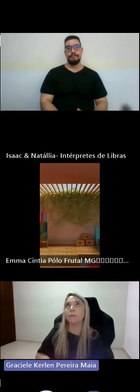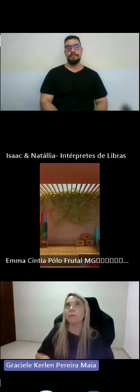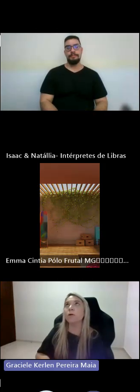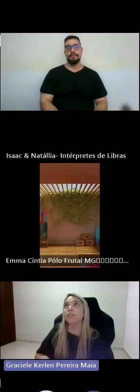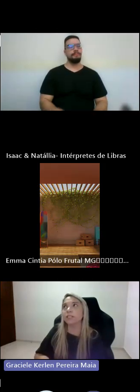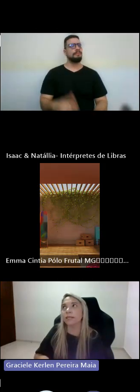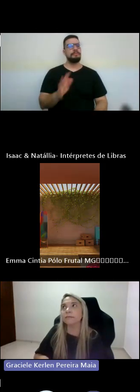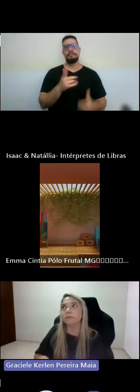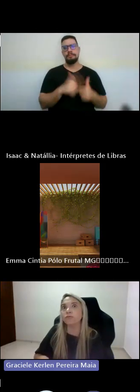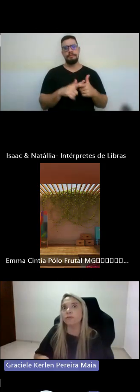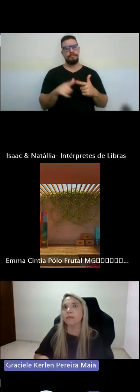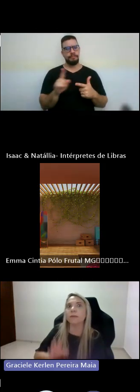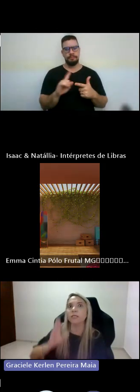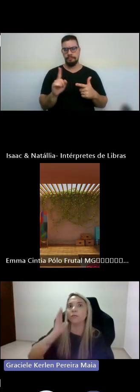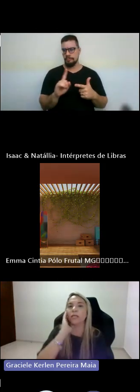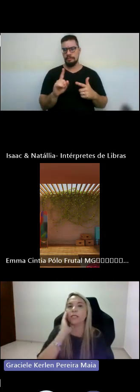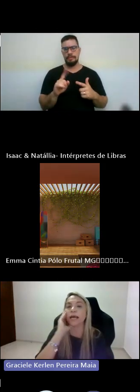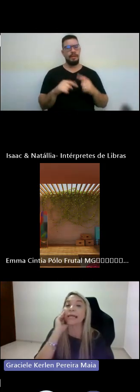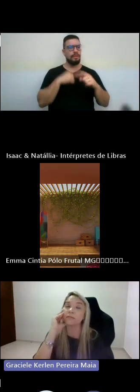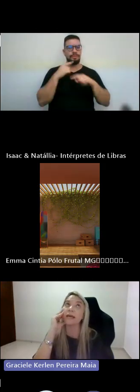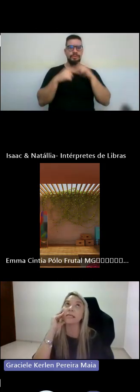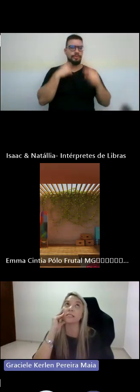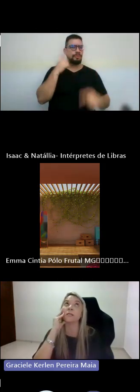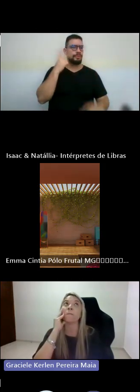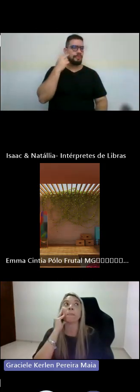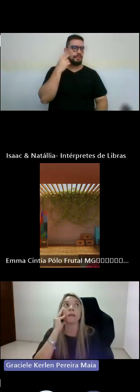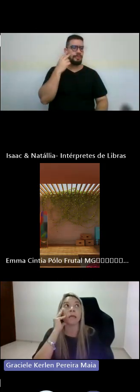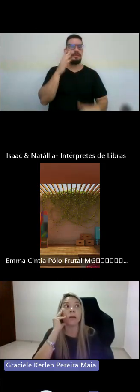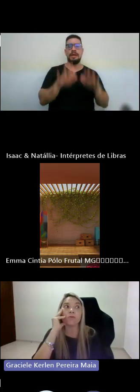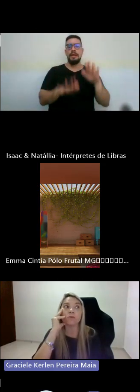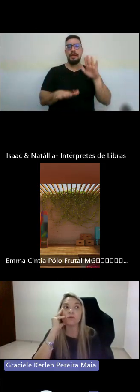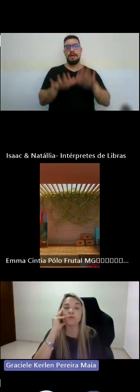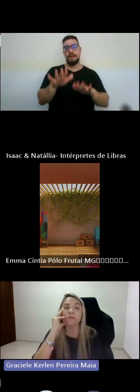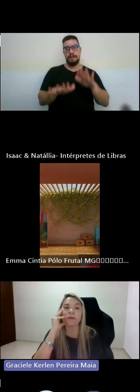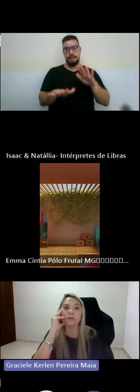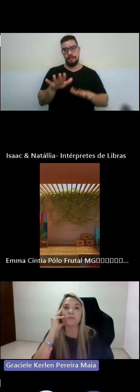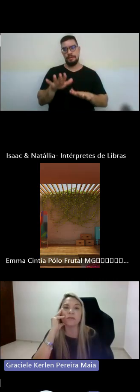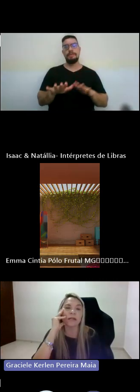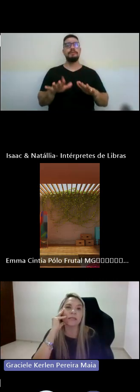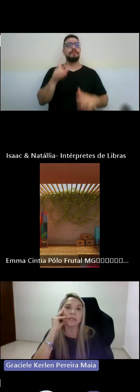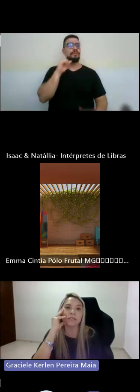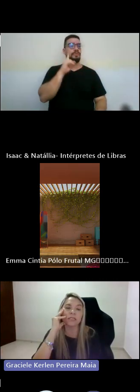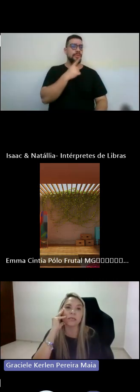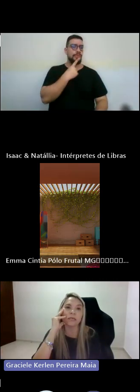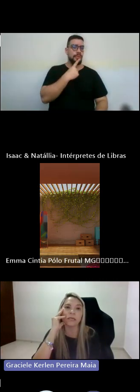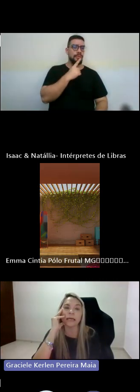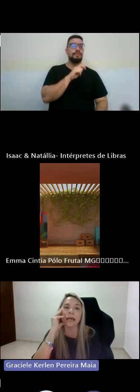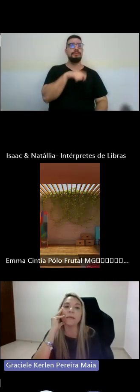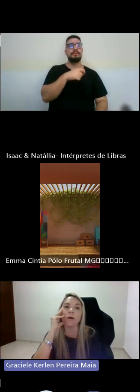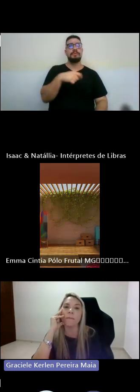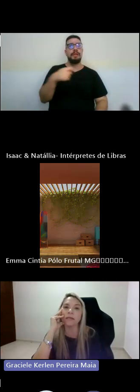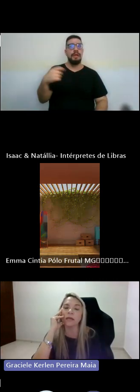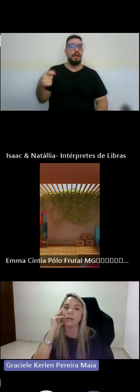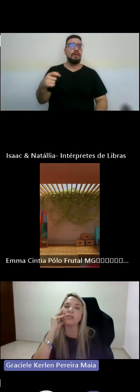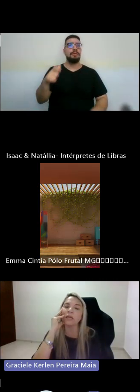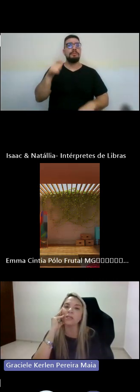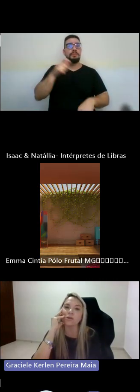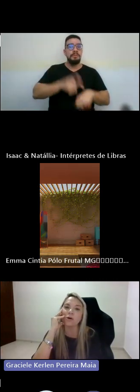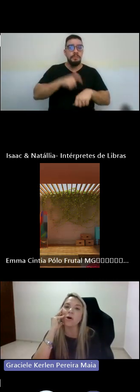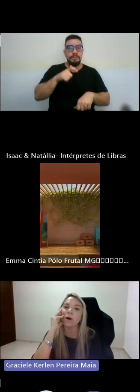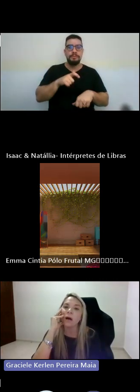sem problema nenhum. A gente tem essas dúvidas mesmo, porque às vezes tem algum surdo que faz uns sinais que naquele momento